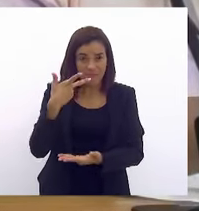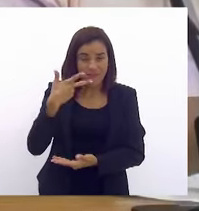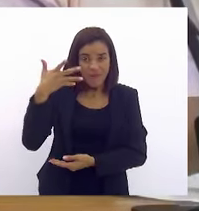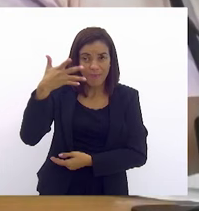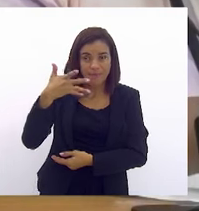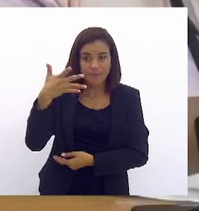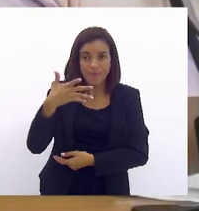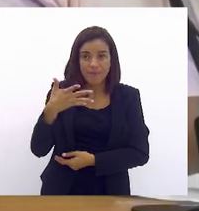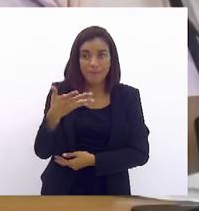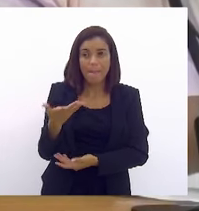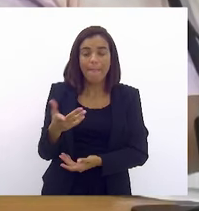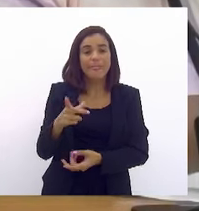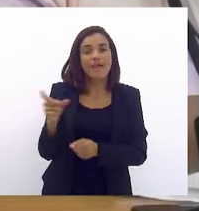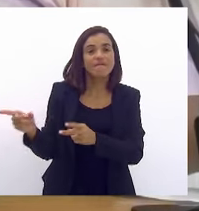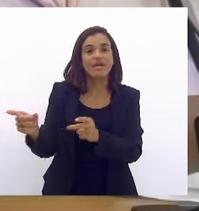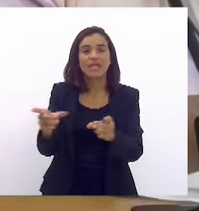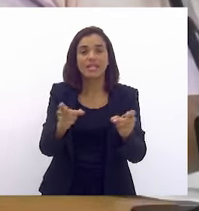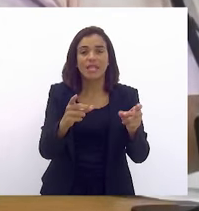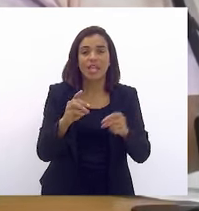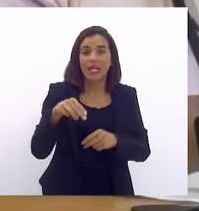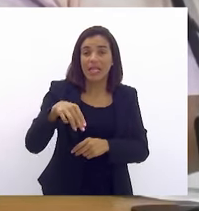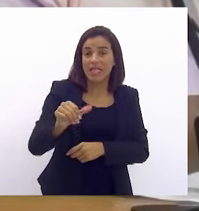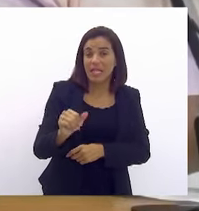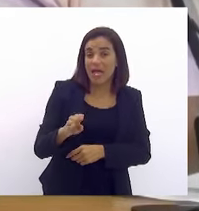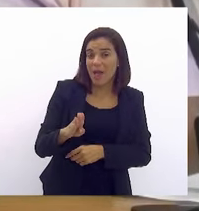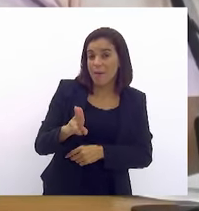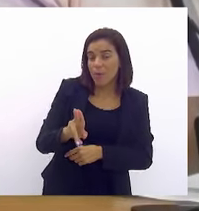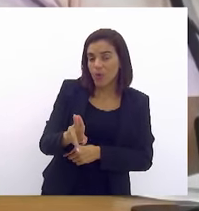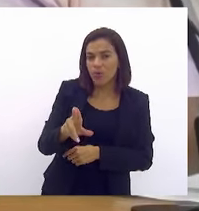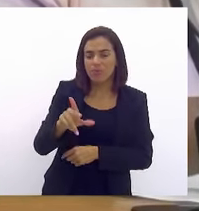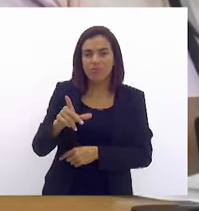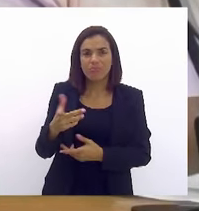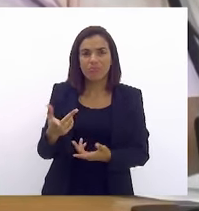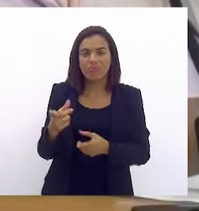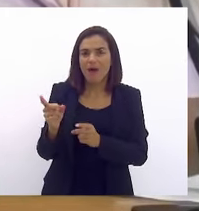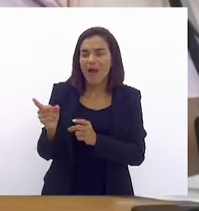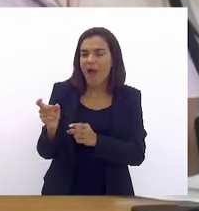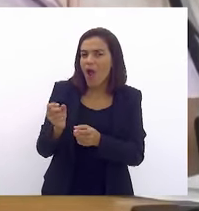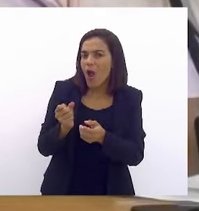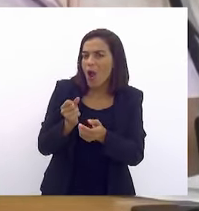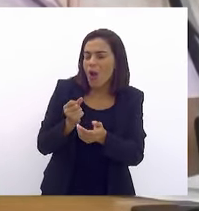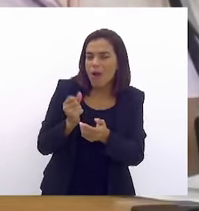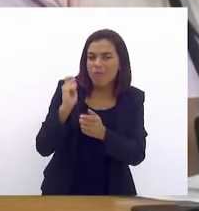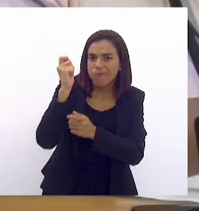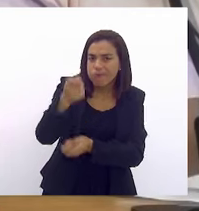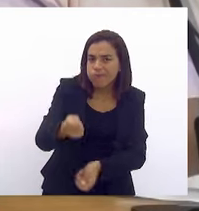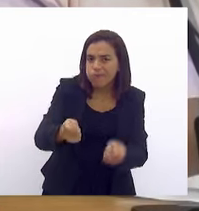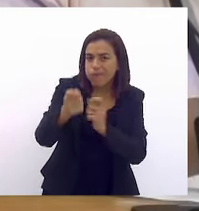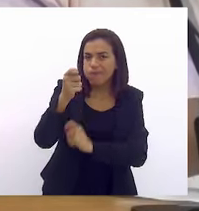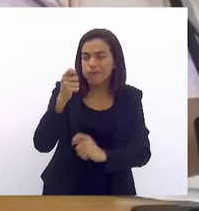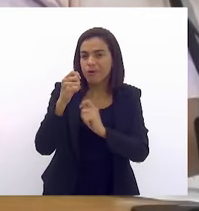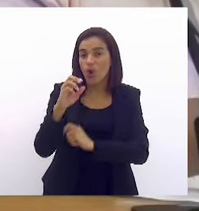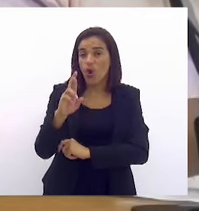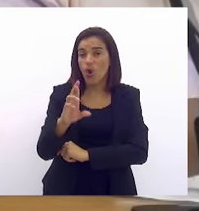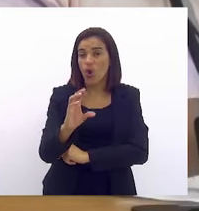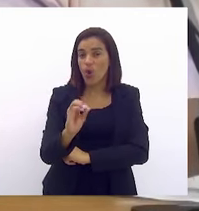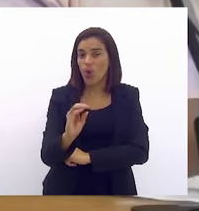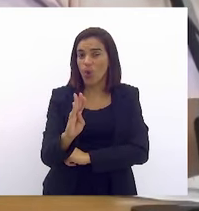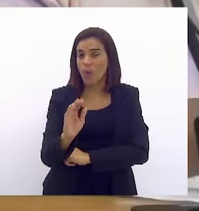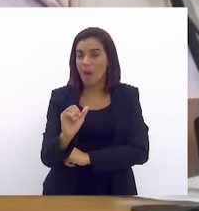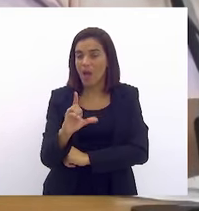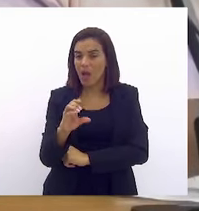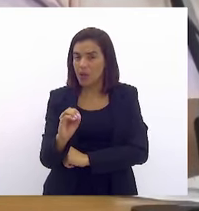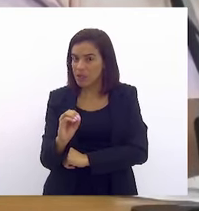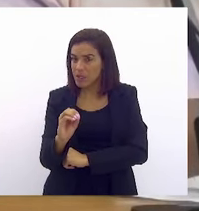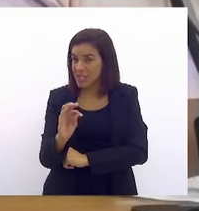está saindo Nabu, está saindo os pescadores para pescar robalo, vendendo filé de tanto robalo que tem na lagoa. A tilápia